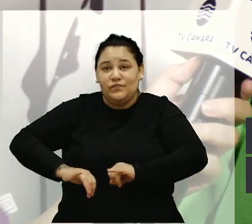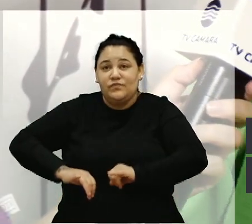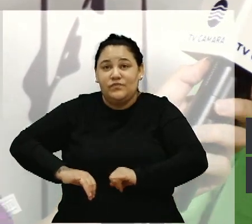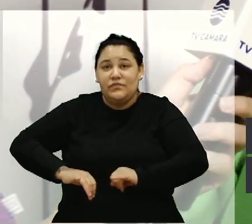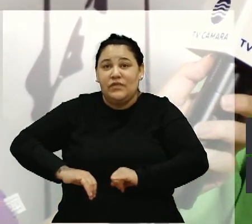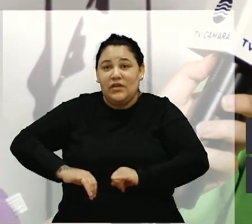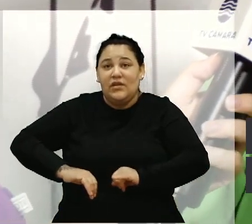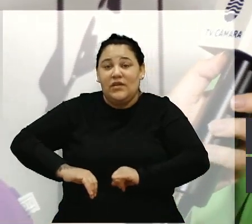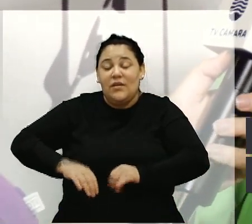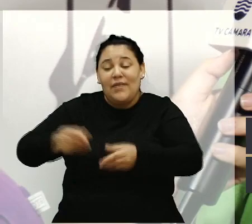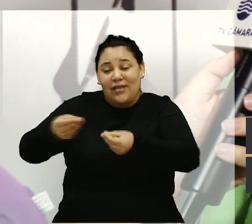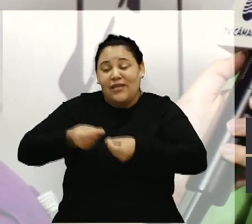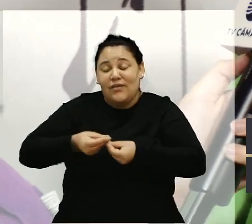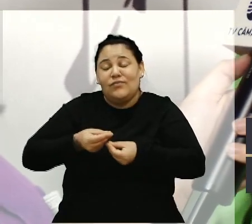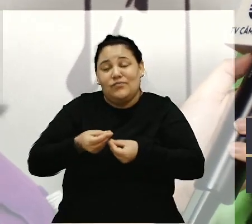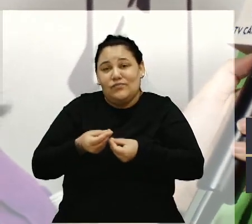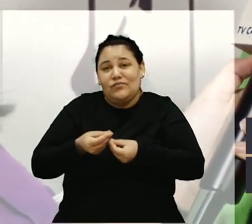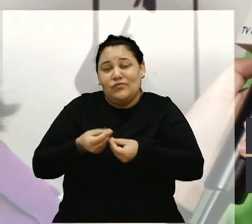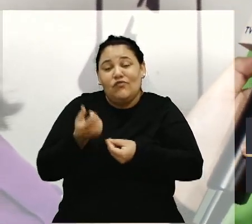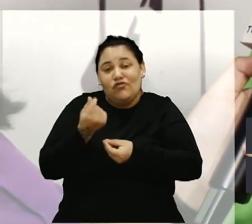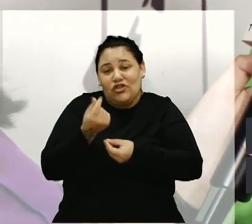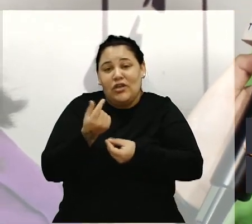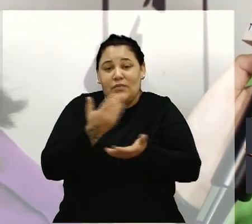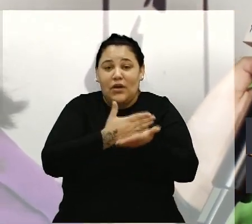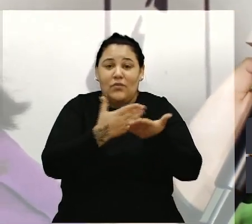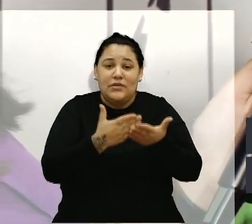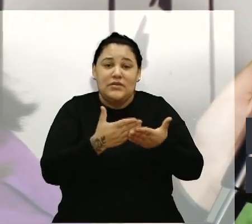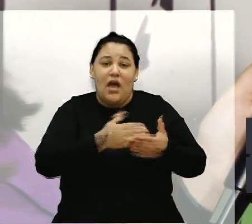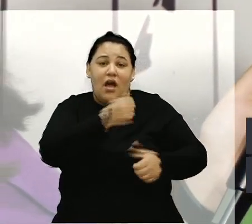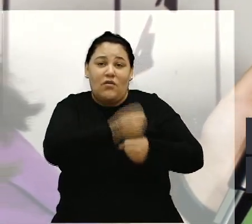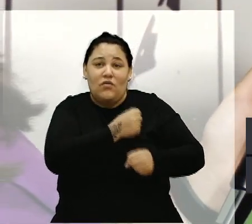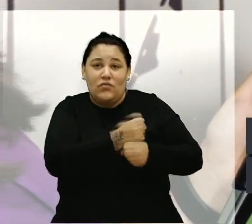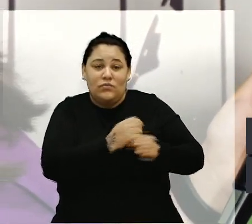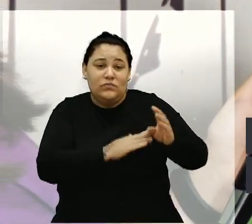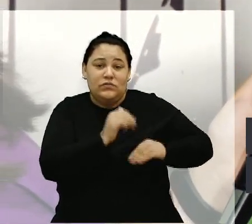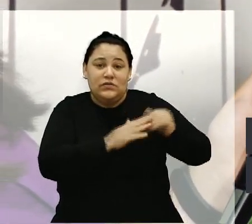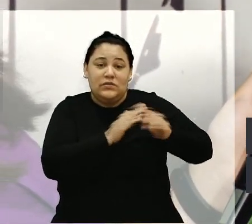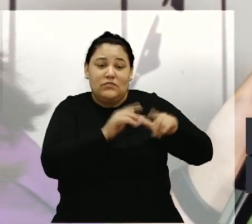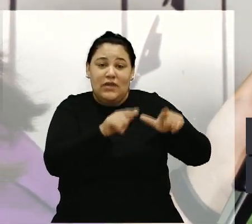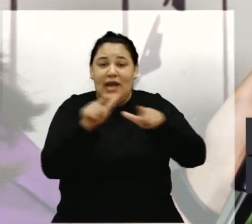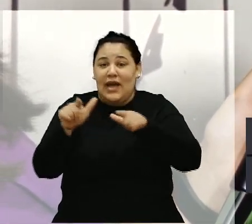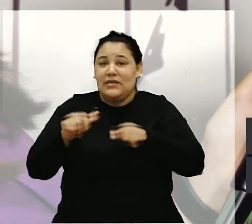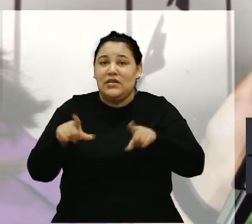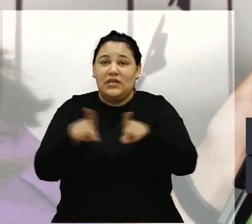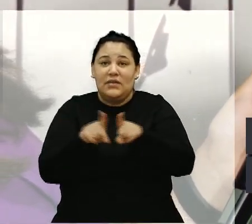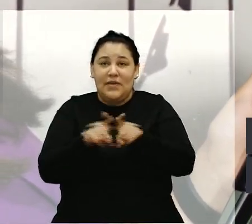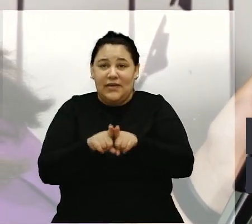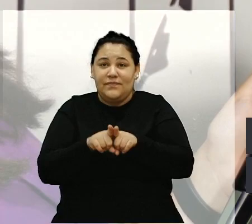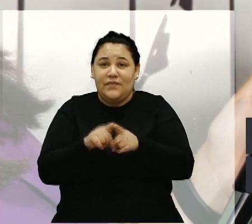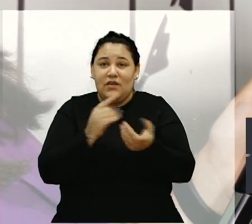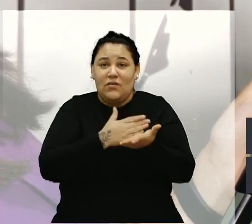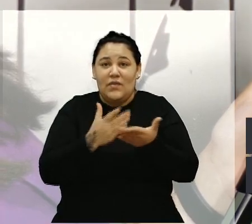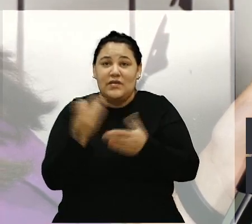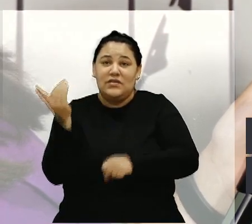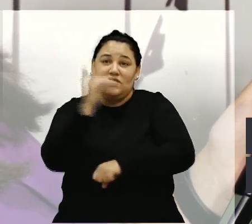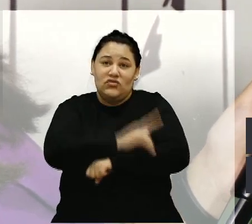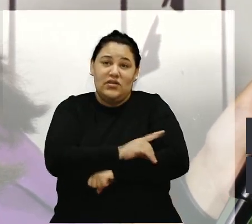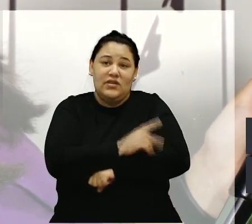para iniciar alguma coisa de reconstrução dos seus lares. E, a partir do dia